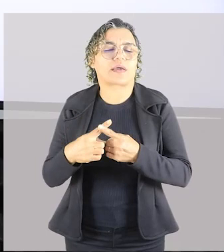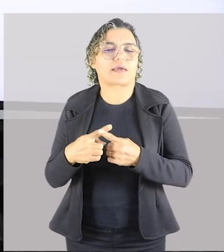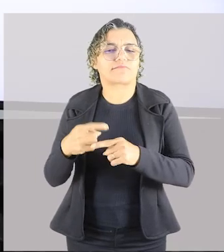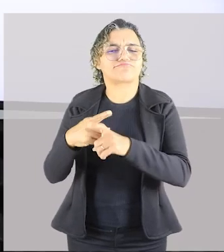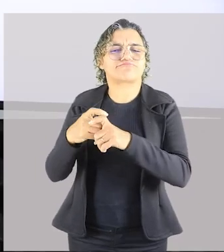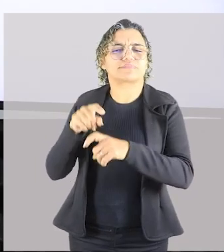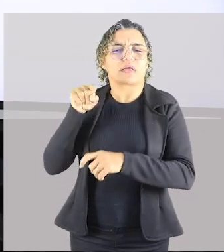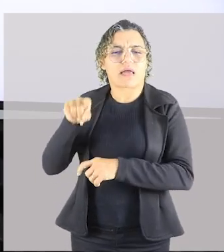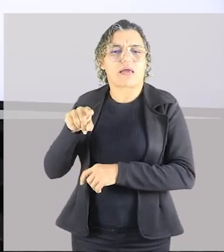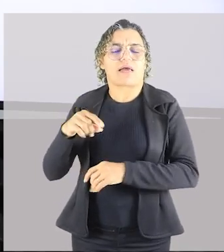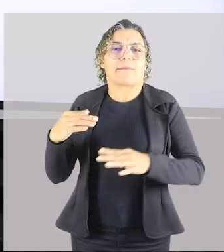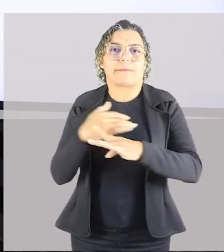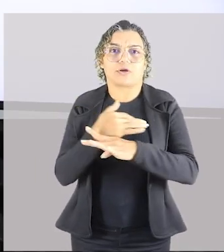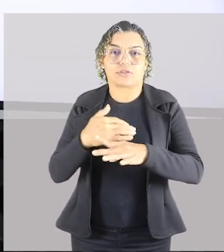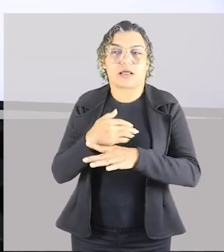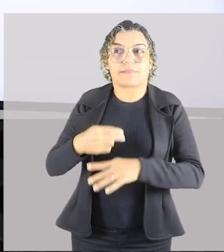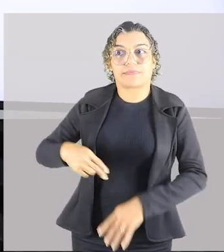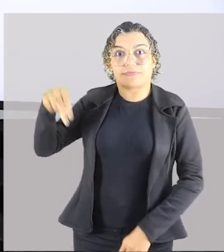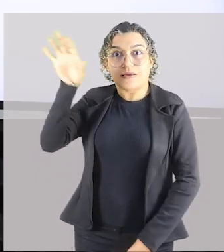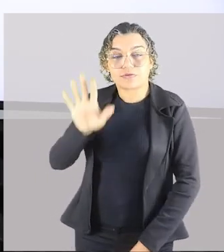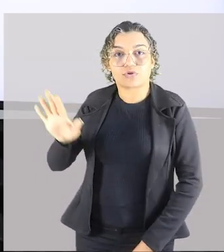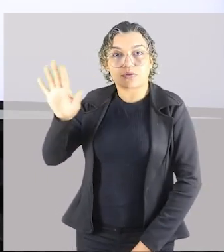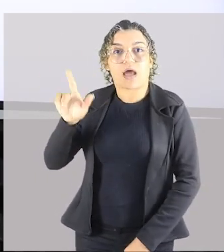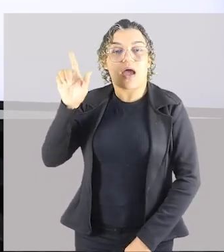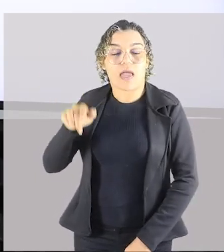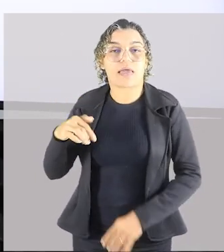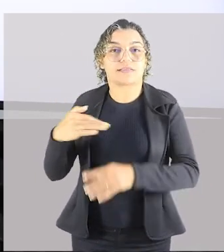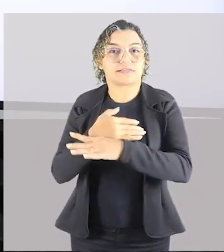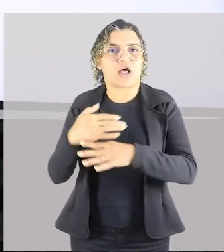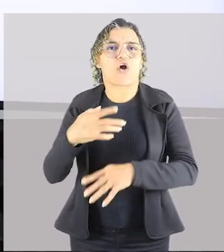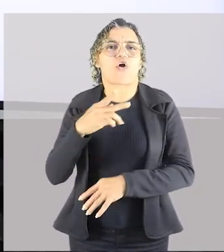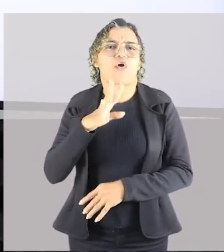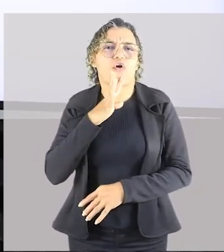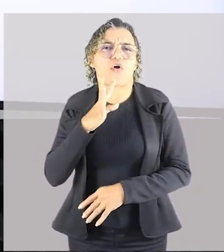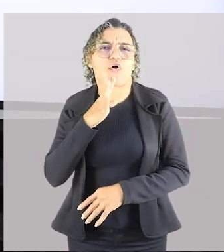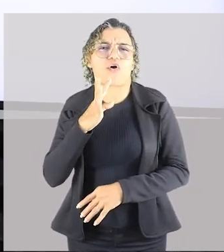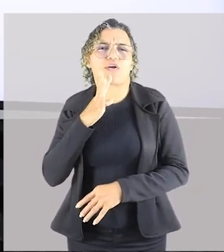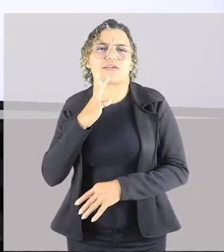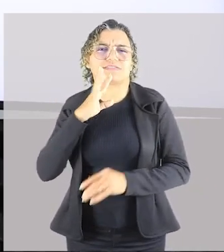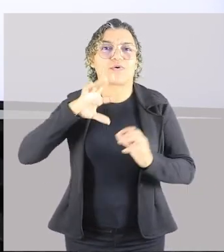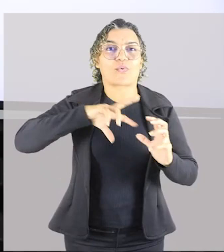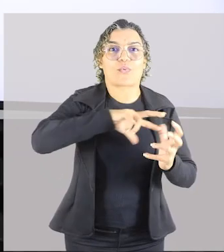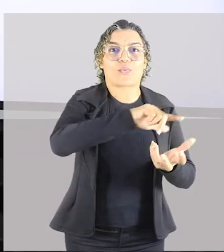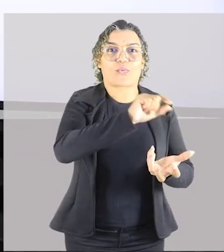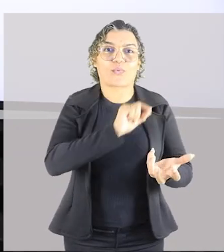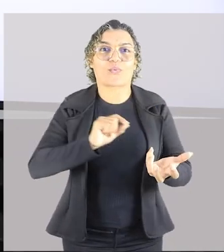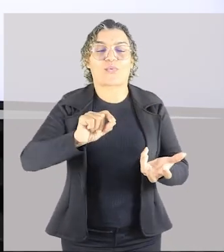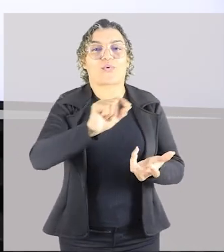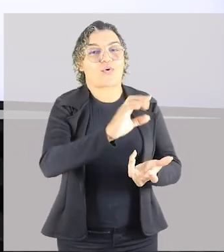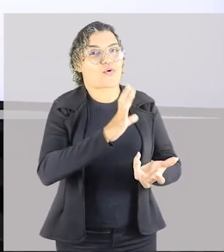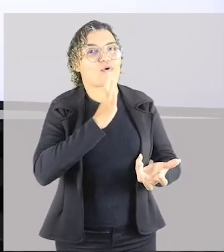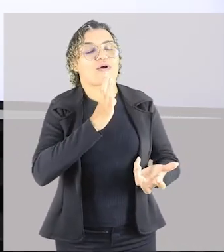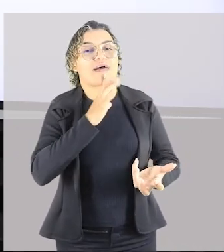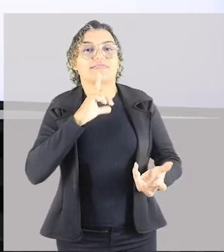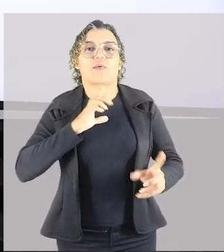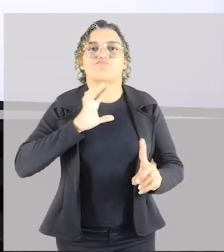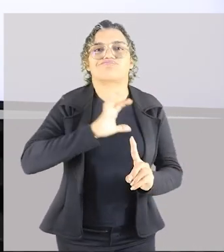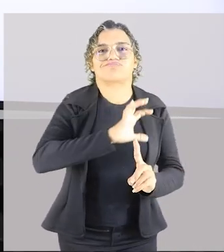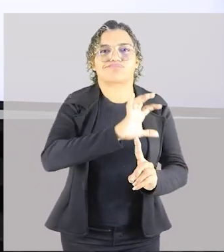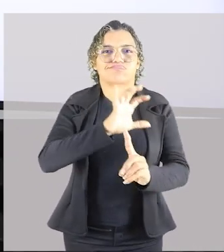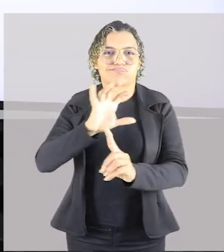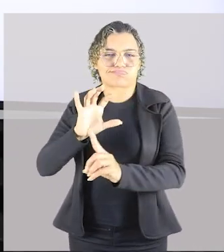de serem metrópoles nacionais, são cidades conhecidas em nível internacional, que têm uma influência